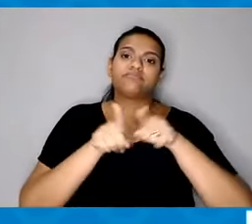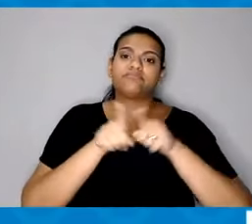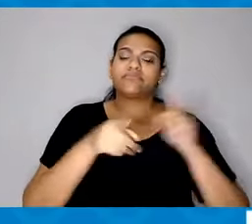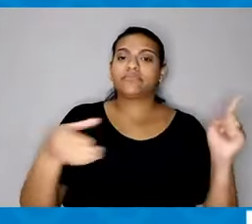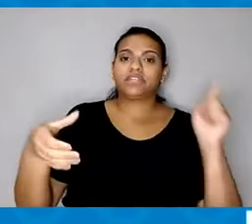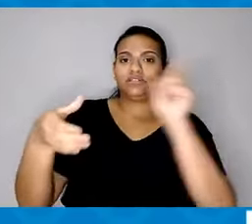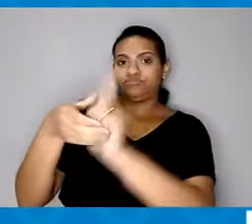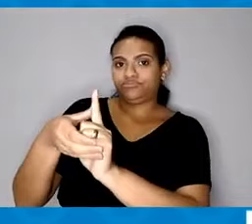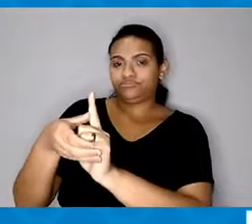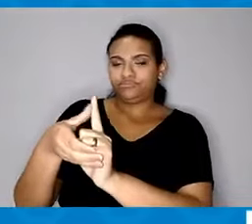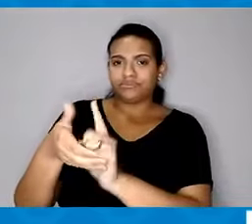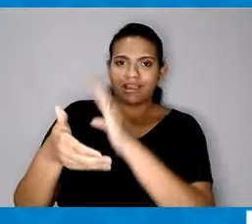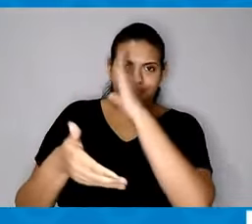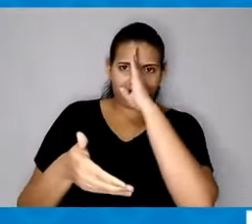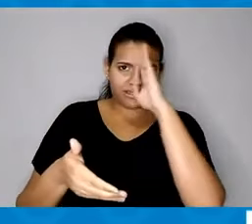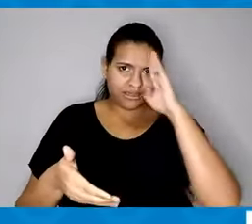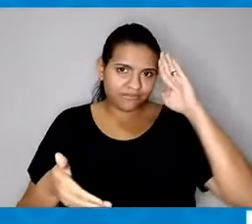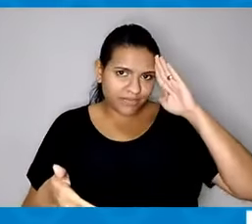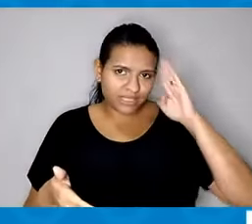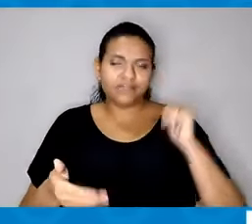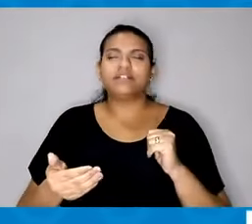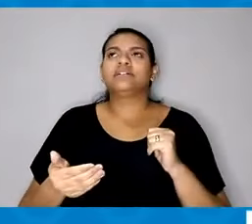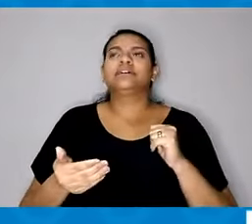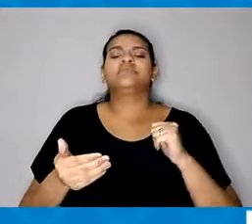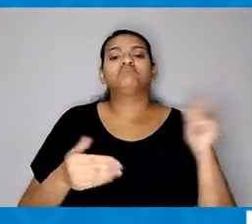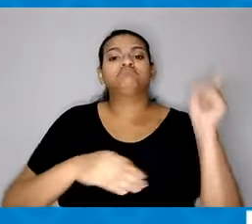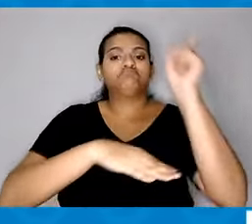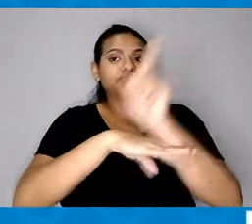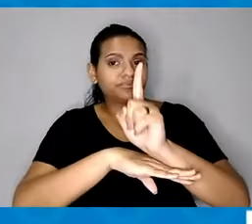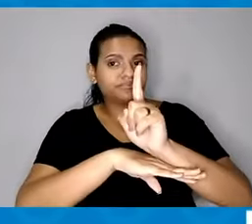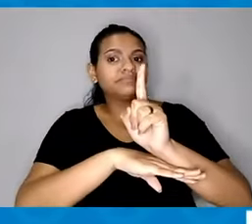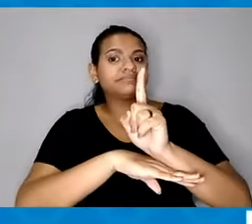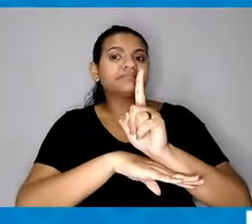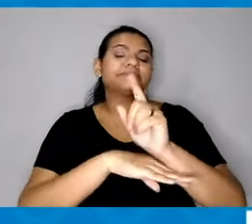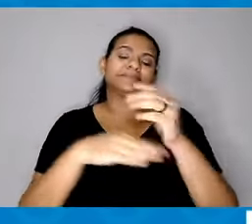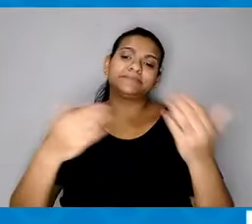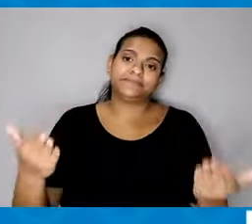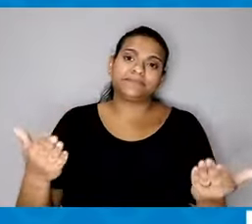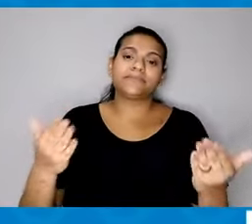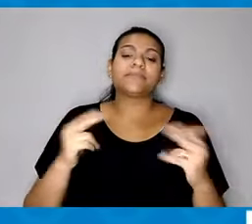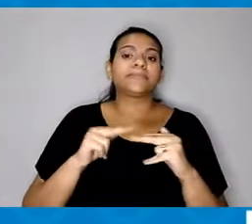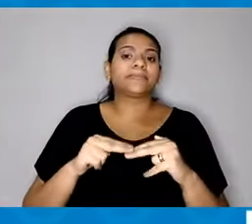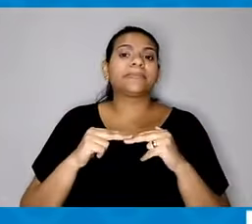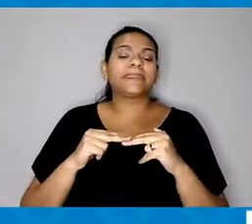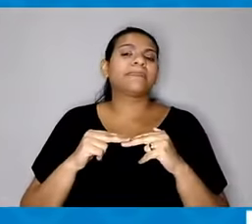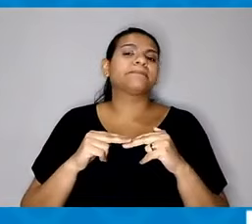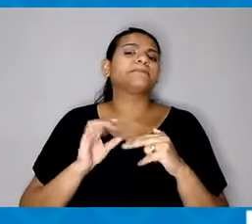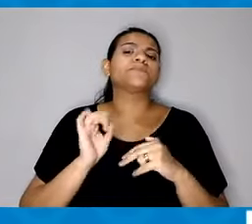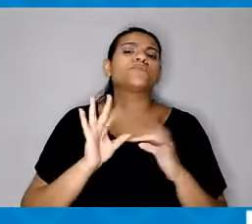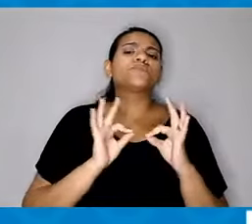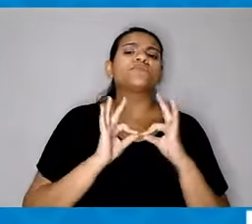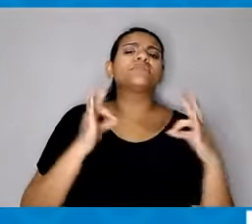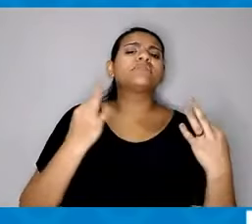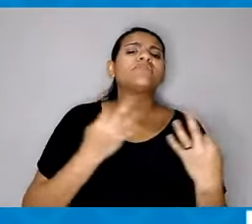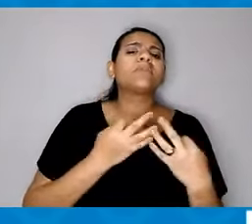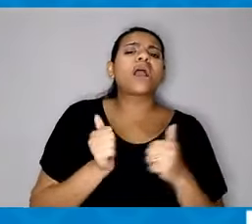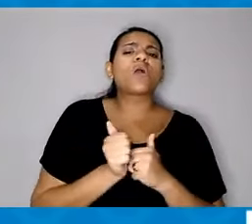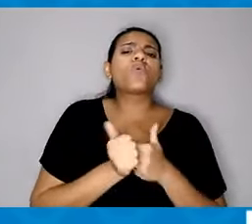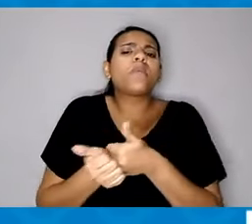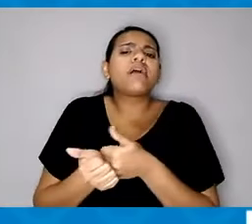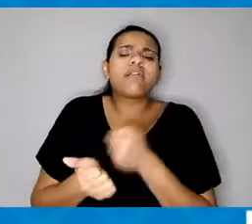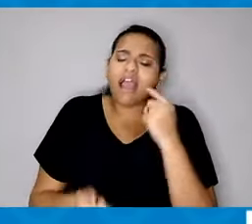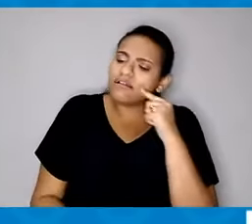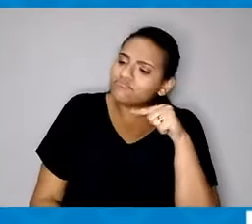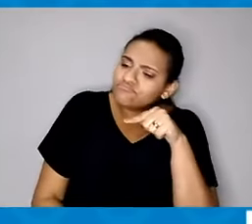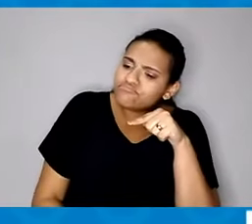sua inserção de protagonismo no meio acadêmico. Então, o simples acompanhamento dessas atividades, alguns